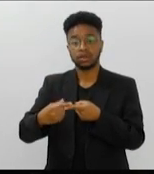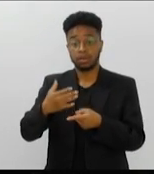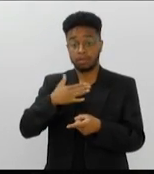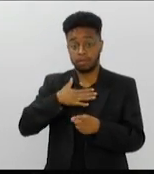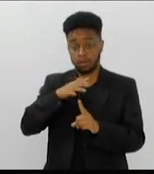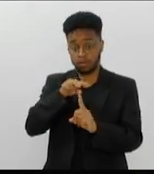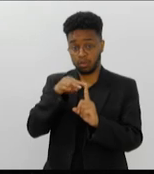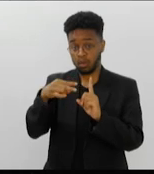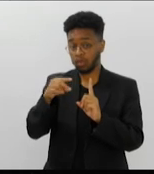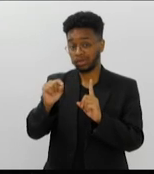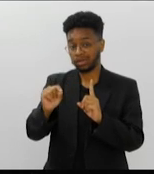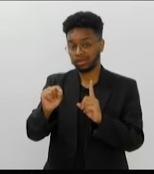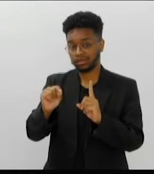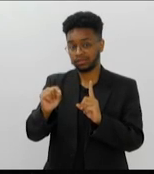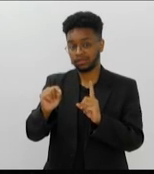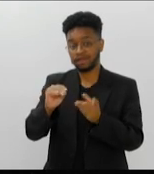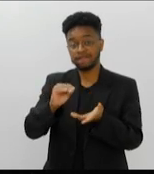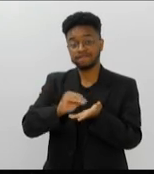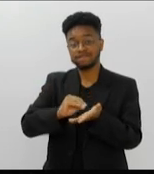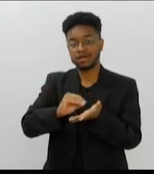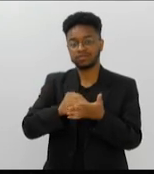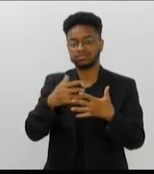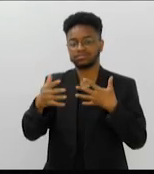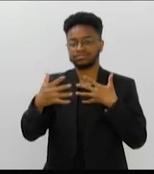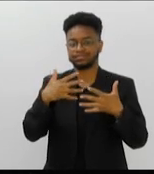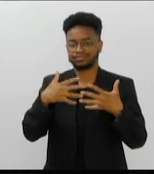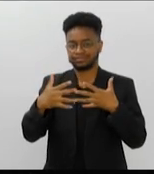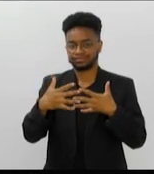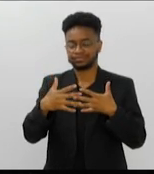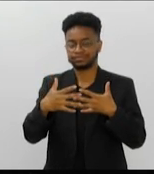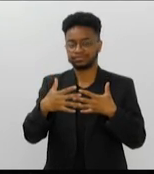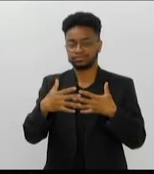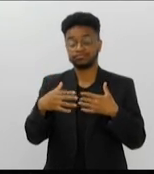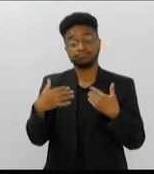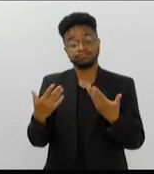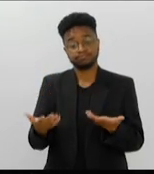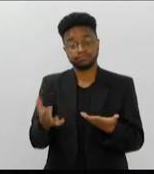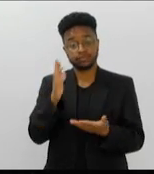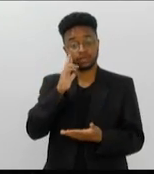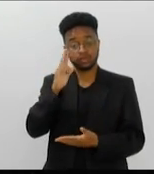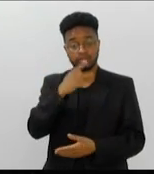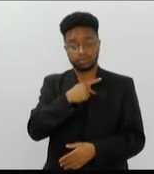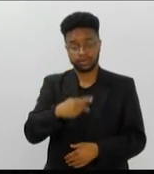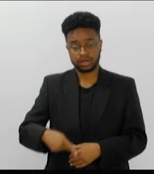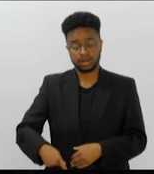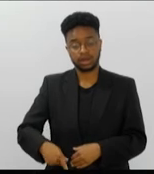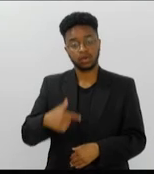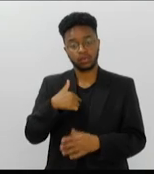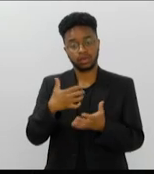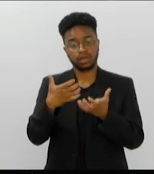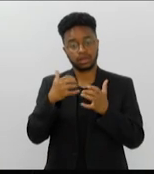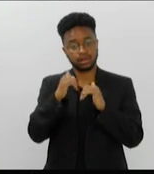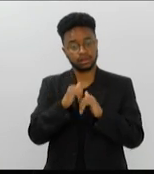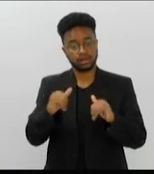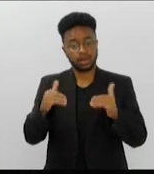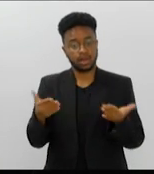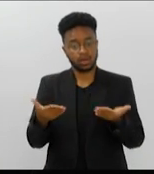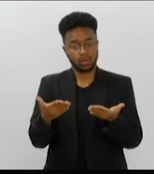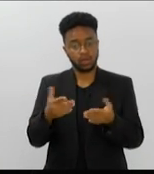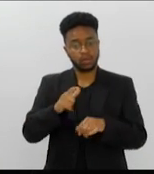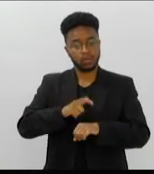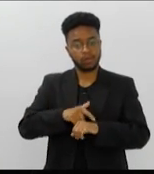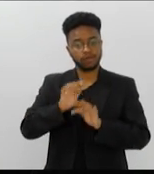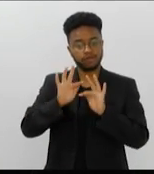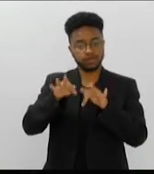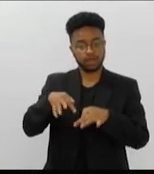entendimento, é a total falta de transparência. Então, senhora presidente, eu queria deixar aqui, no expediente